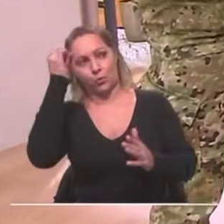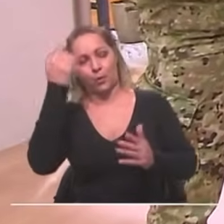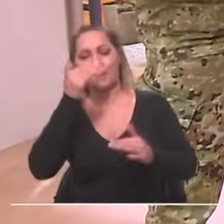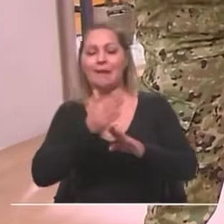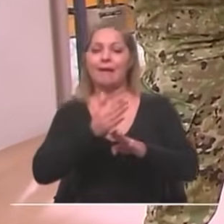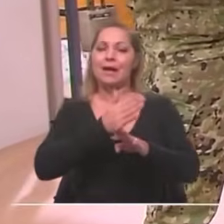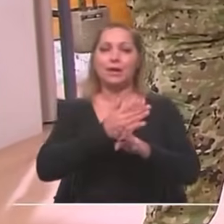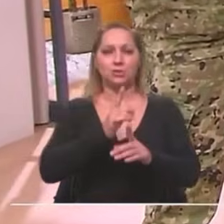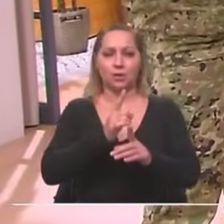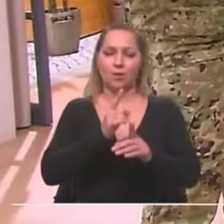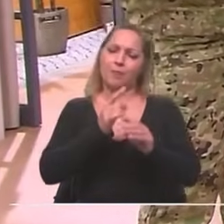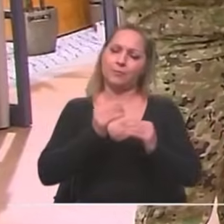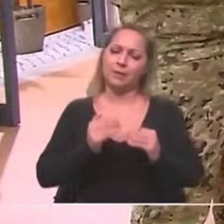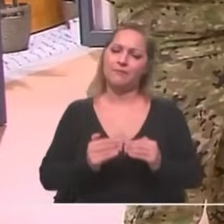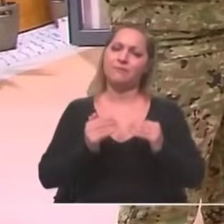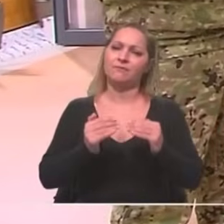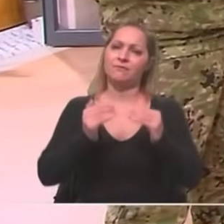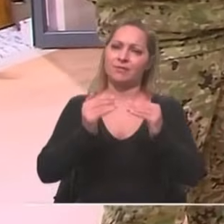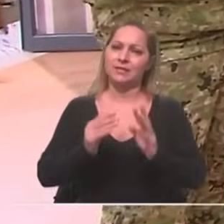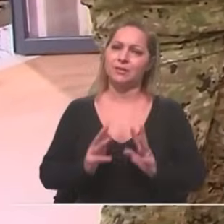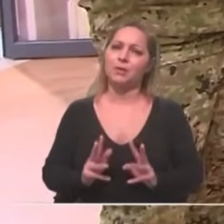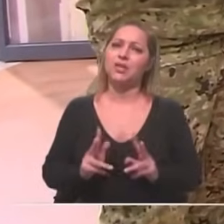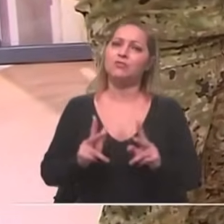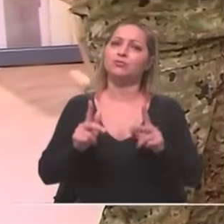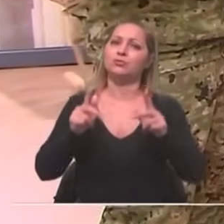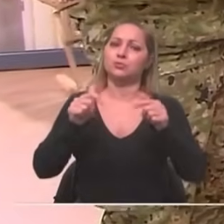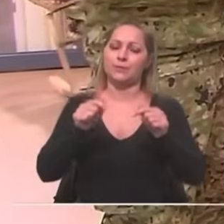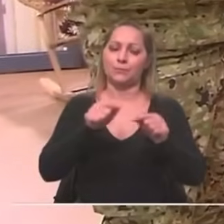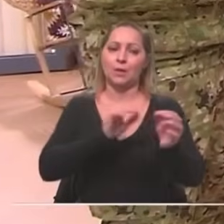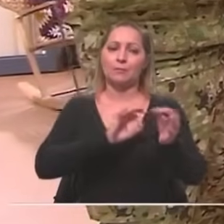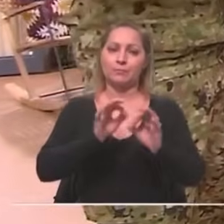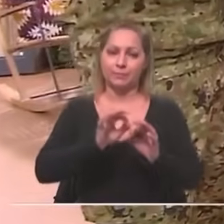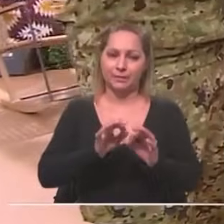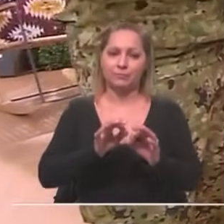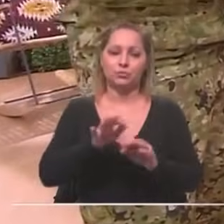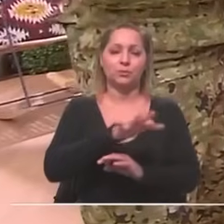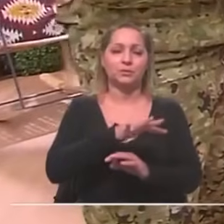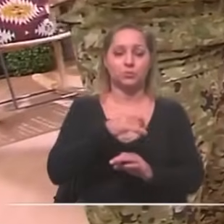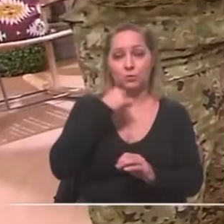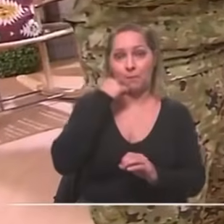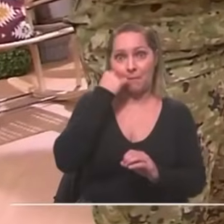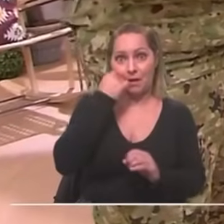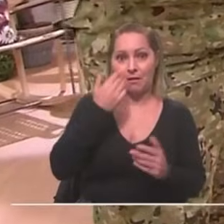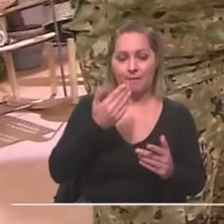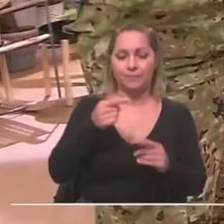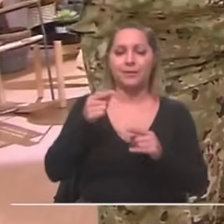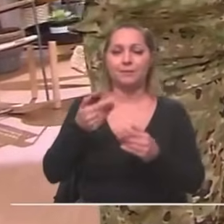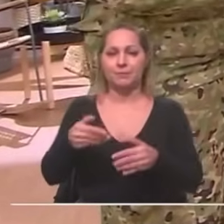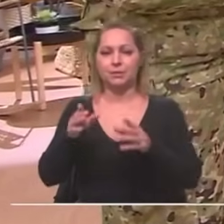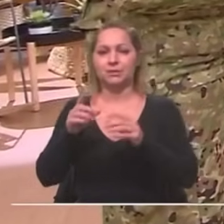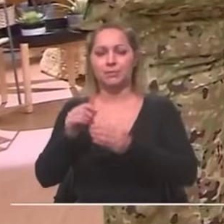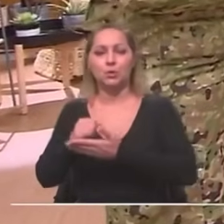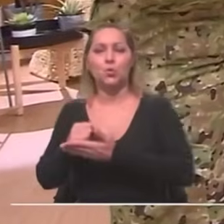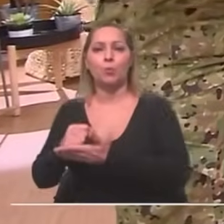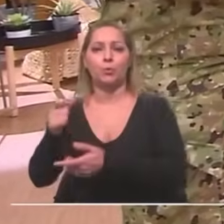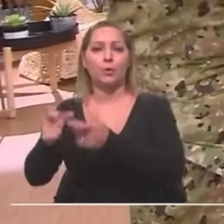estes desafios. Olhamos para o que o militar tem de fazer, não só na situação mais crítica, como vemos pela televisão, mas até no apoio à